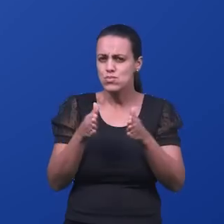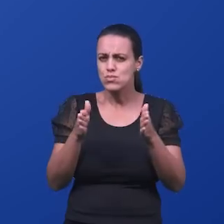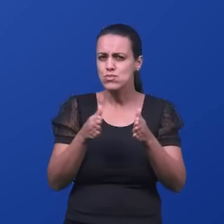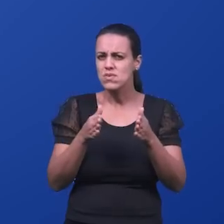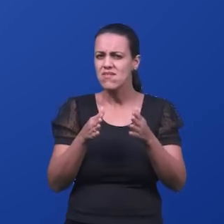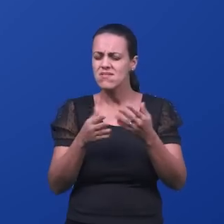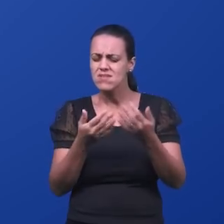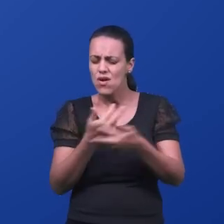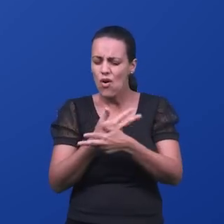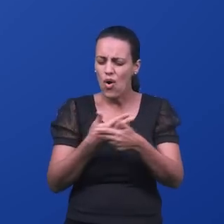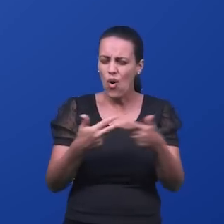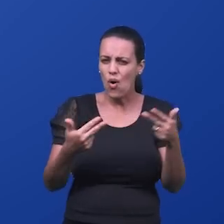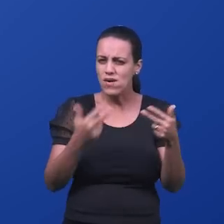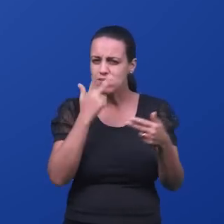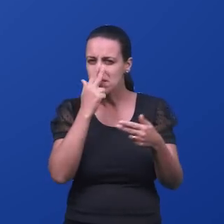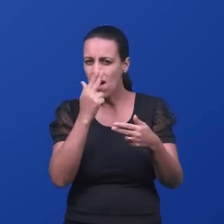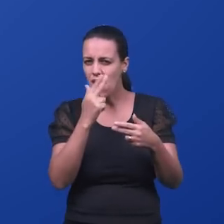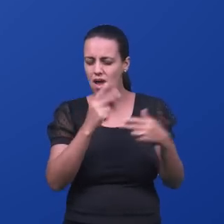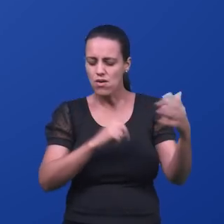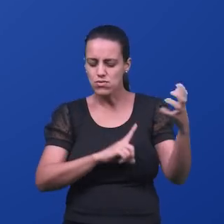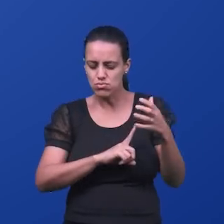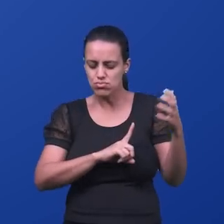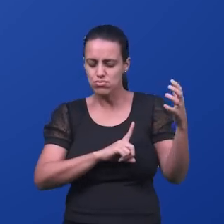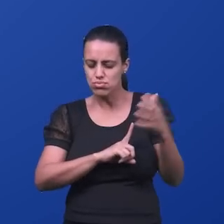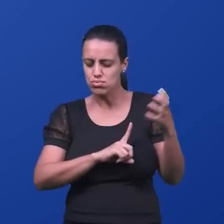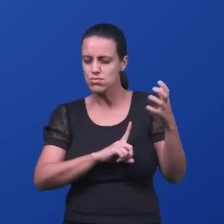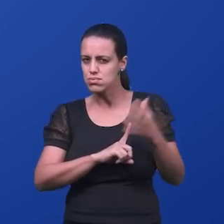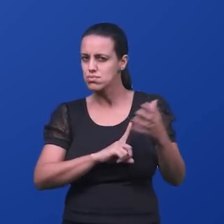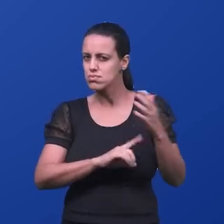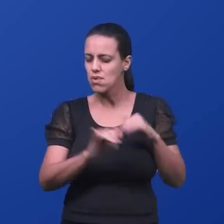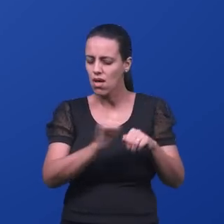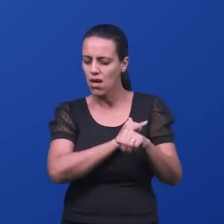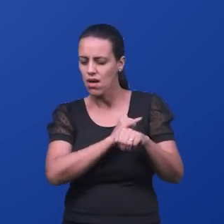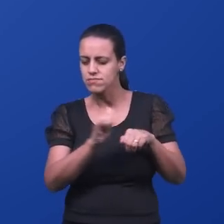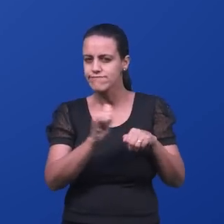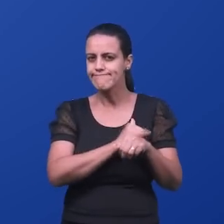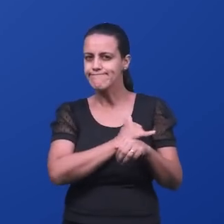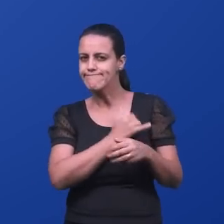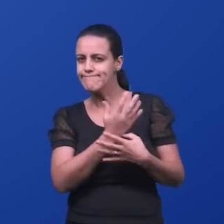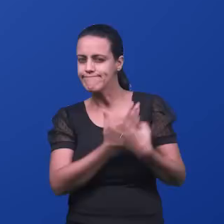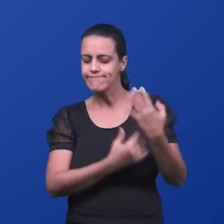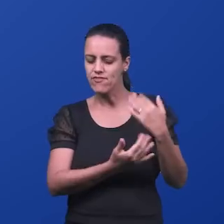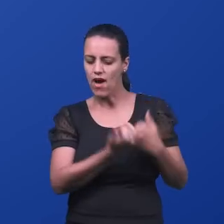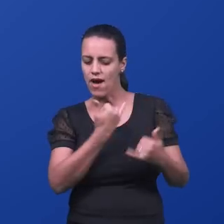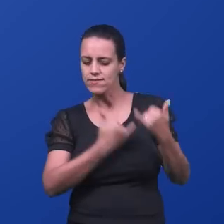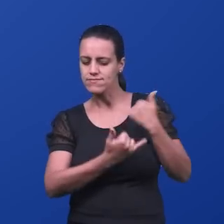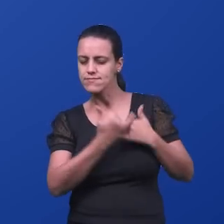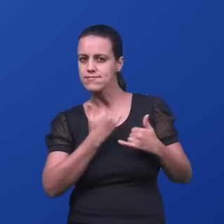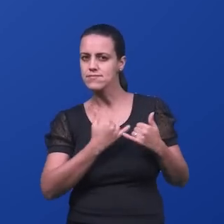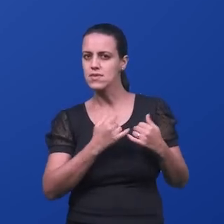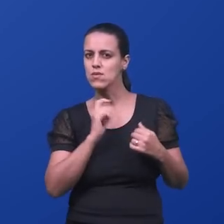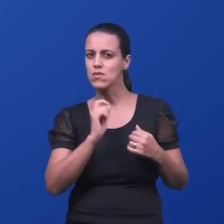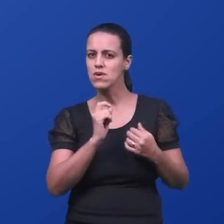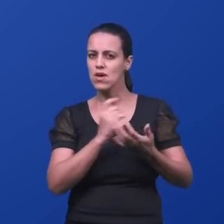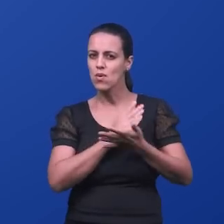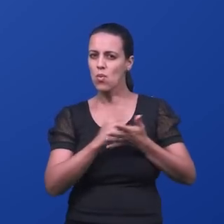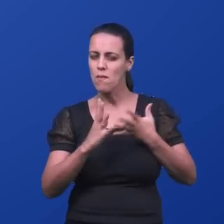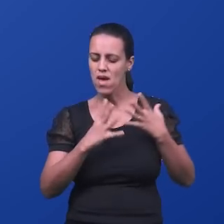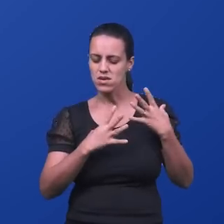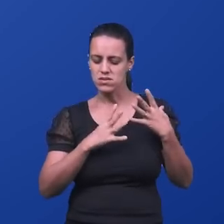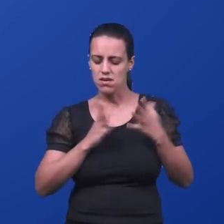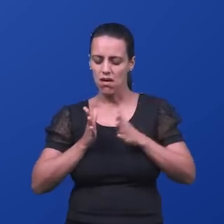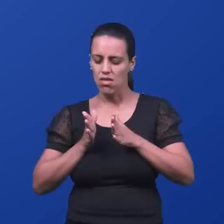que sorrateiramente vai tentando entrar na vida do servo. E sem perceber, elas vão minando a vida